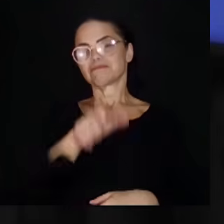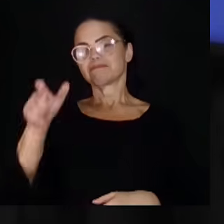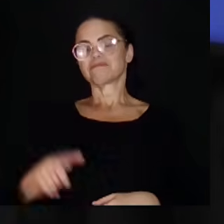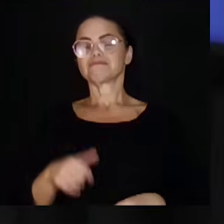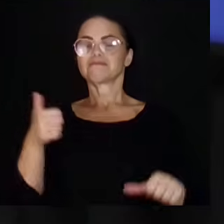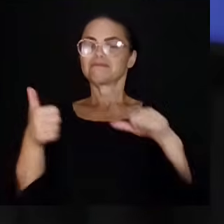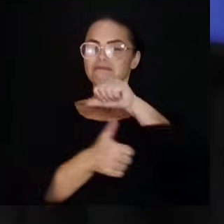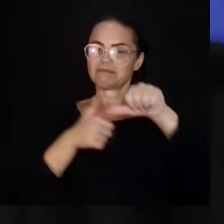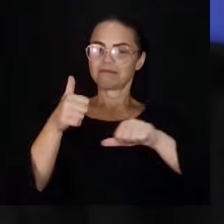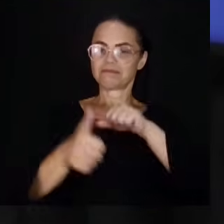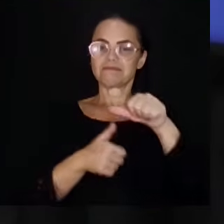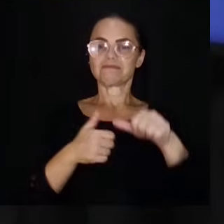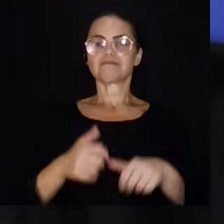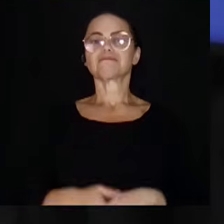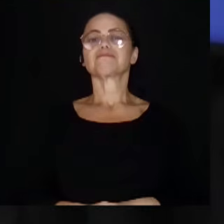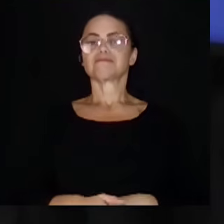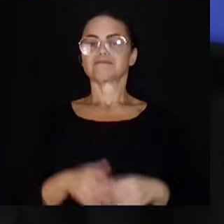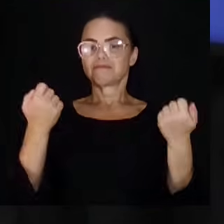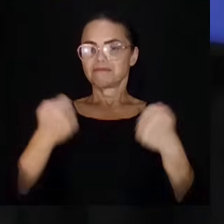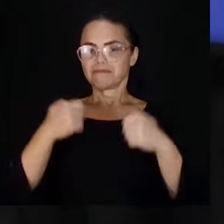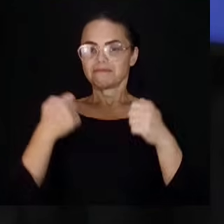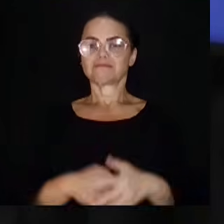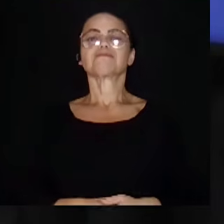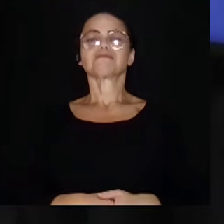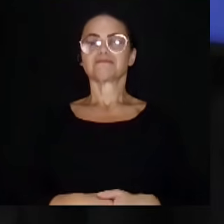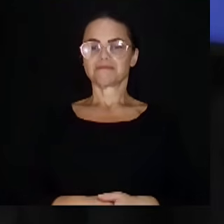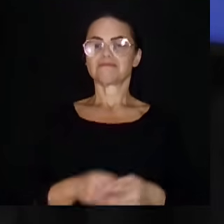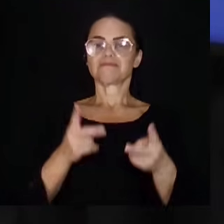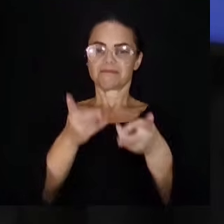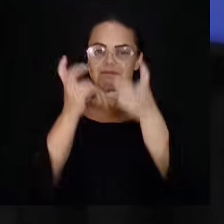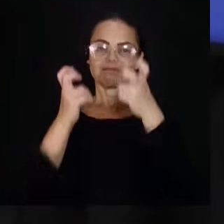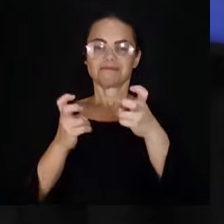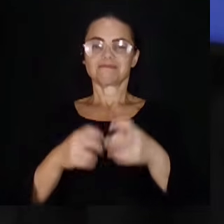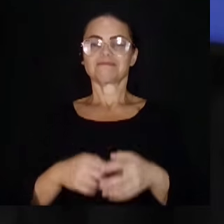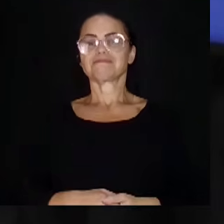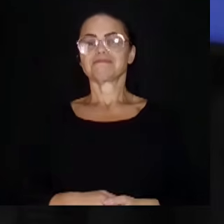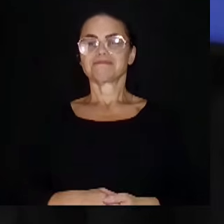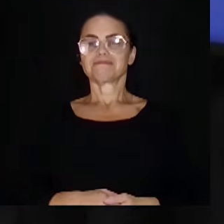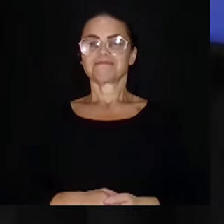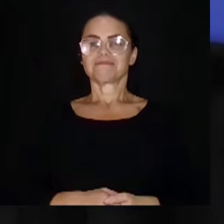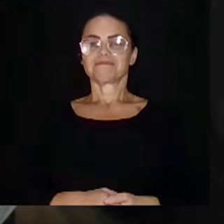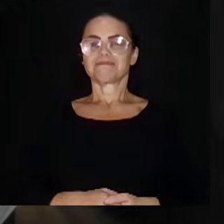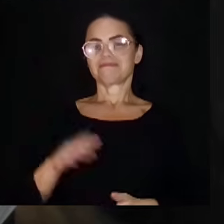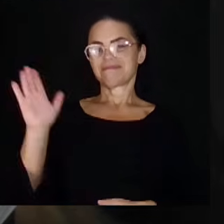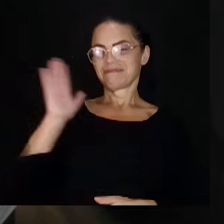todas elas precisam ser ouvidas. Até breve.